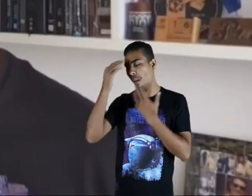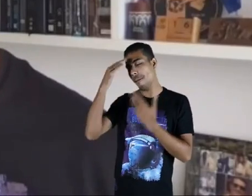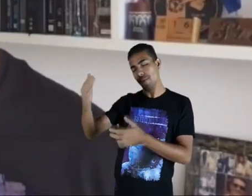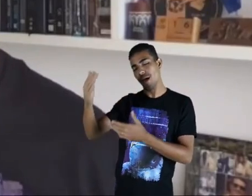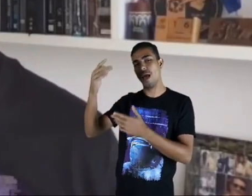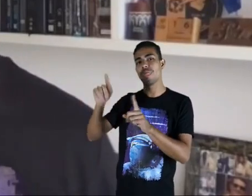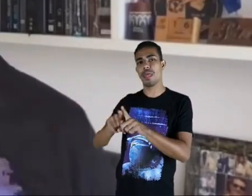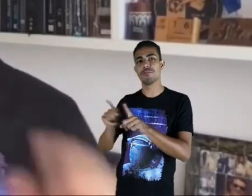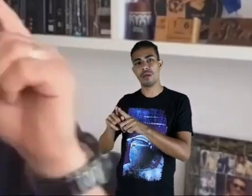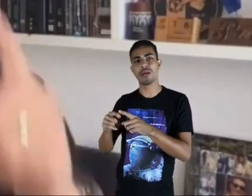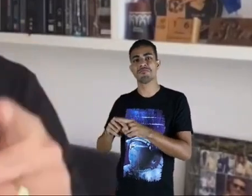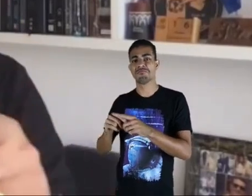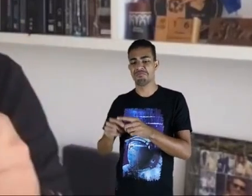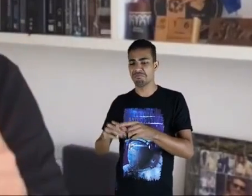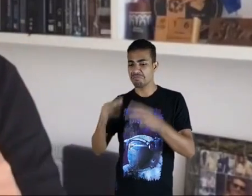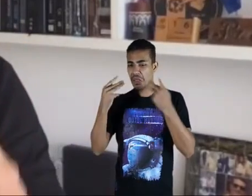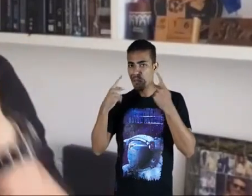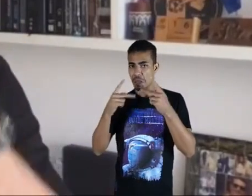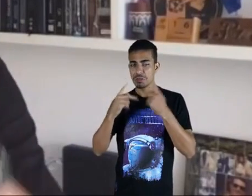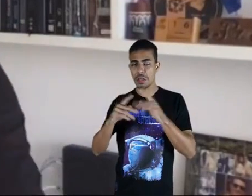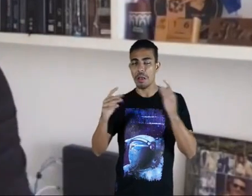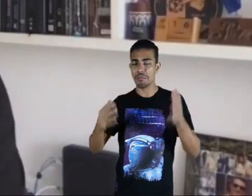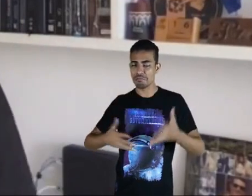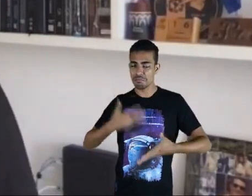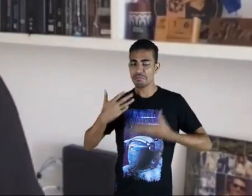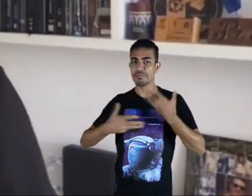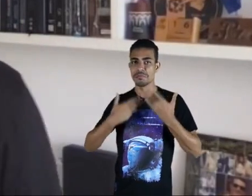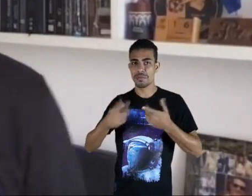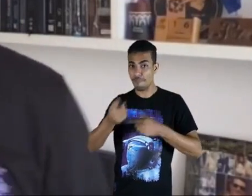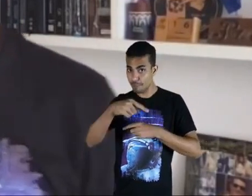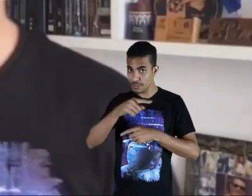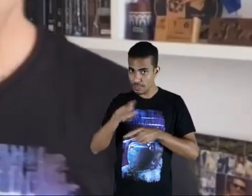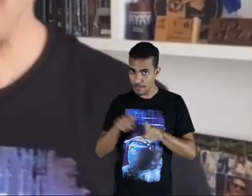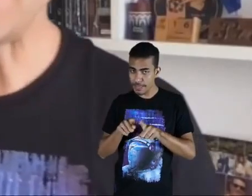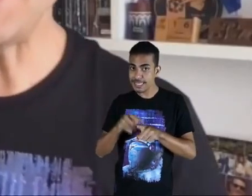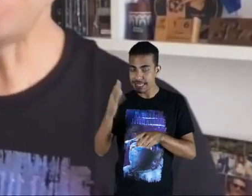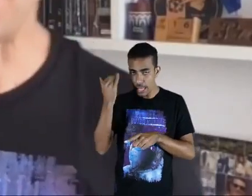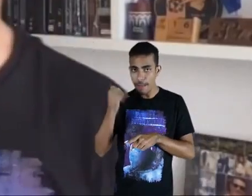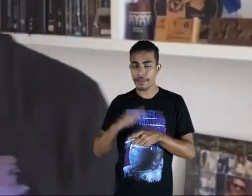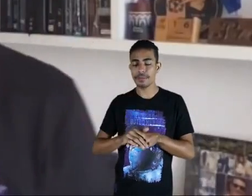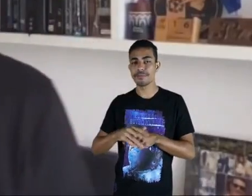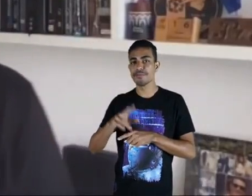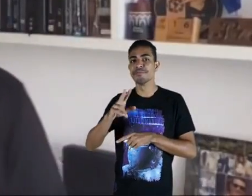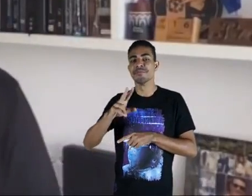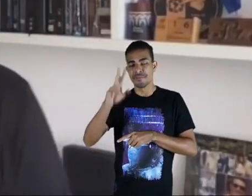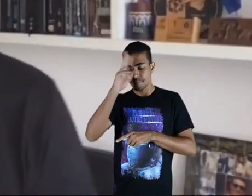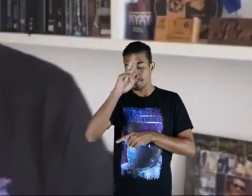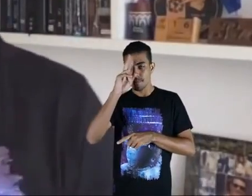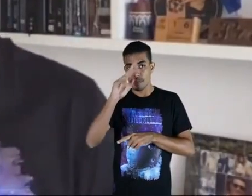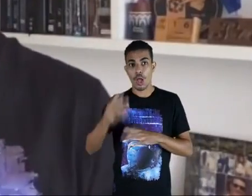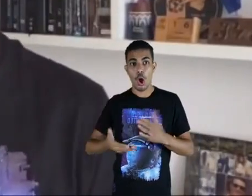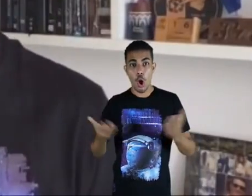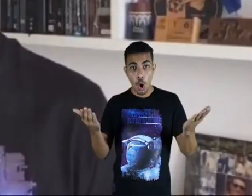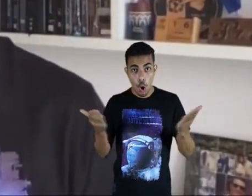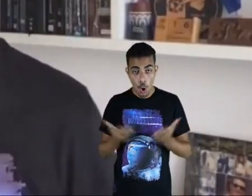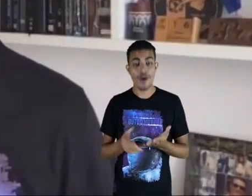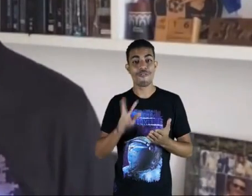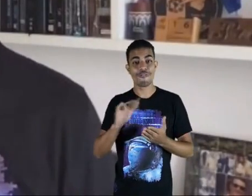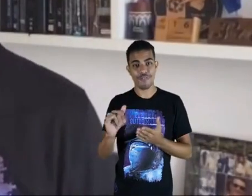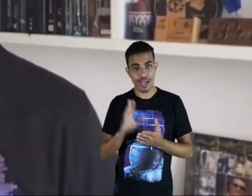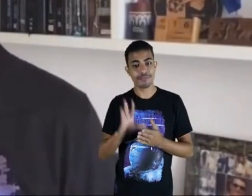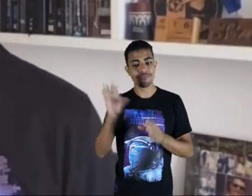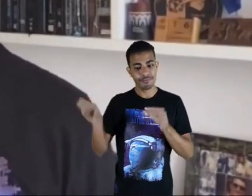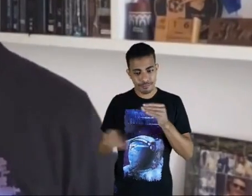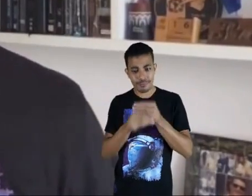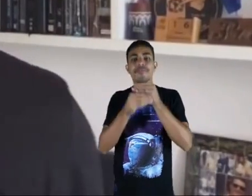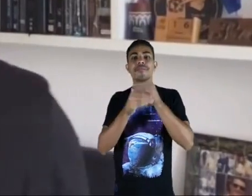por esse momento. Você já sabe, mas vale a pena lembrar. E a gente vai ver alguma coisinha mais hoje de